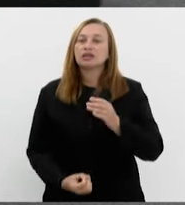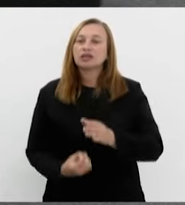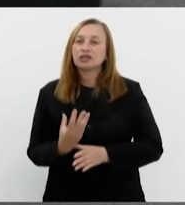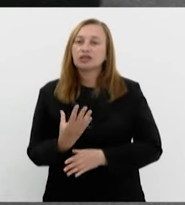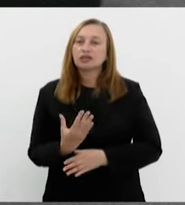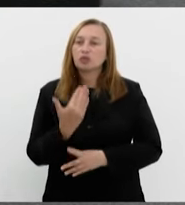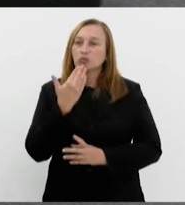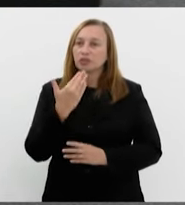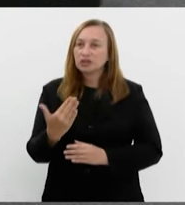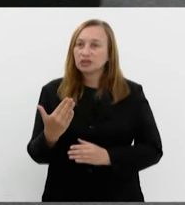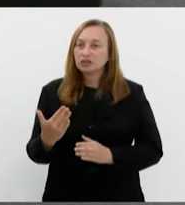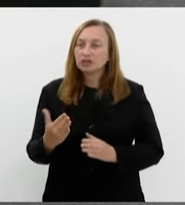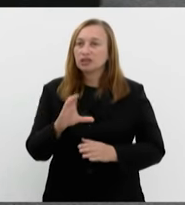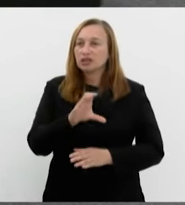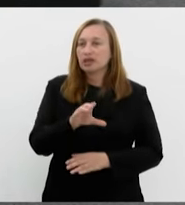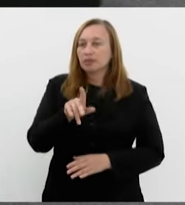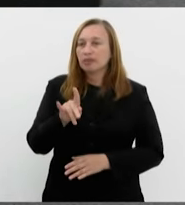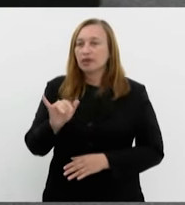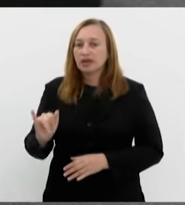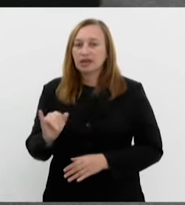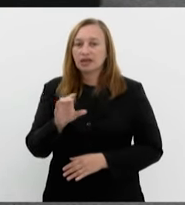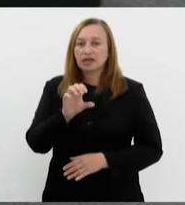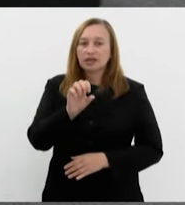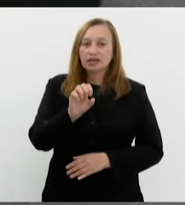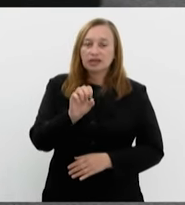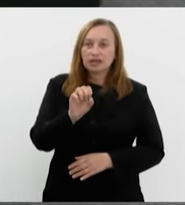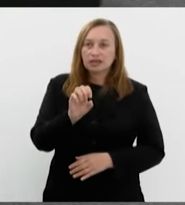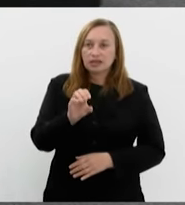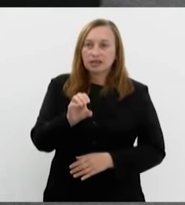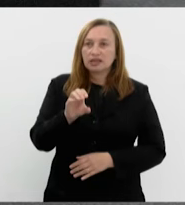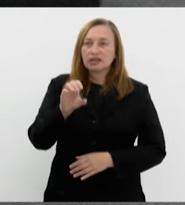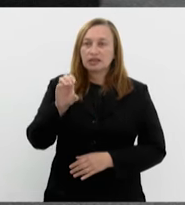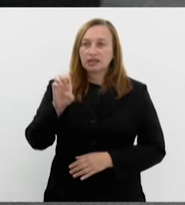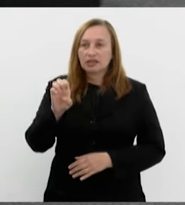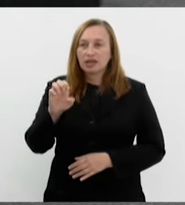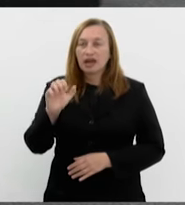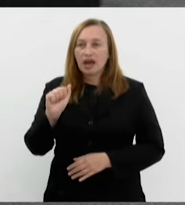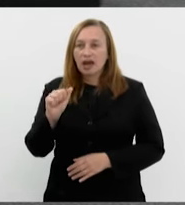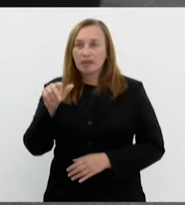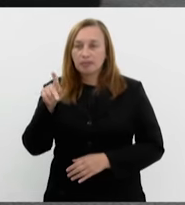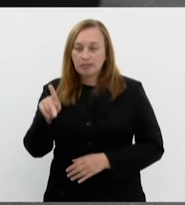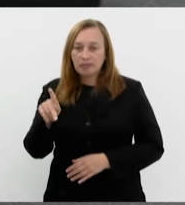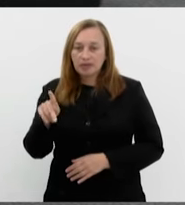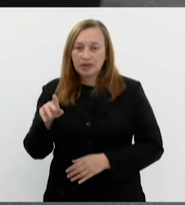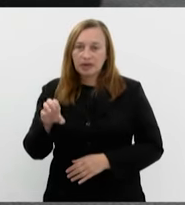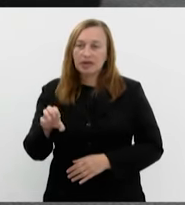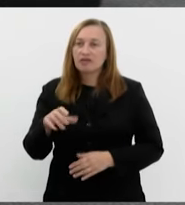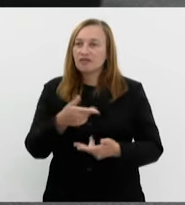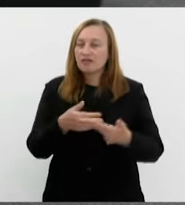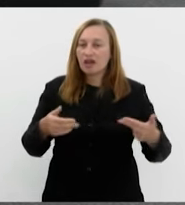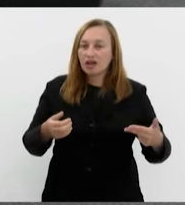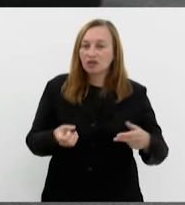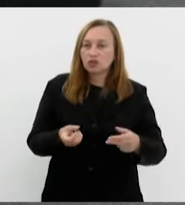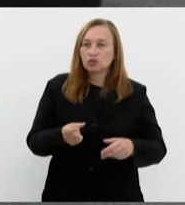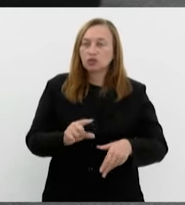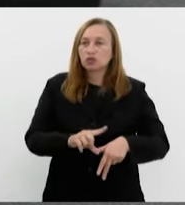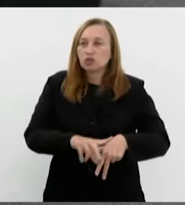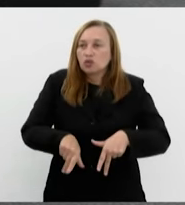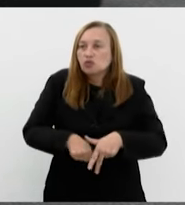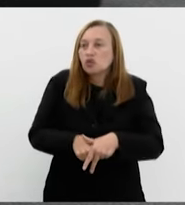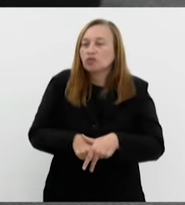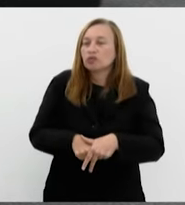pedido de abertura da CPI do CEAP, deputado Soldino. São diversos escândalos de corrupção,